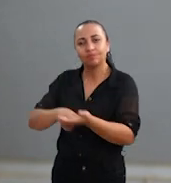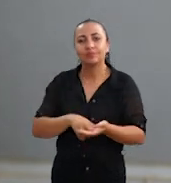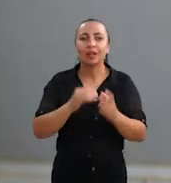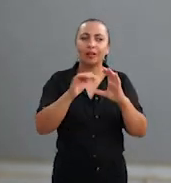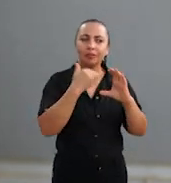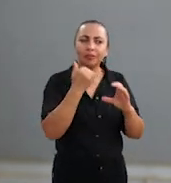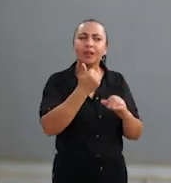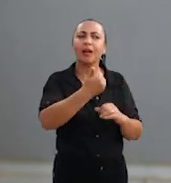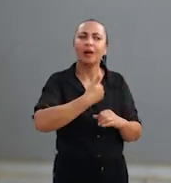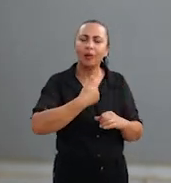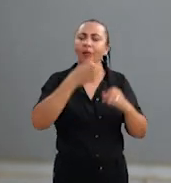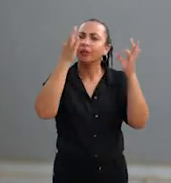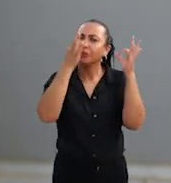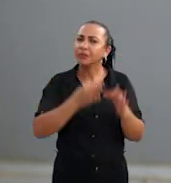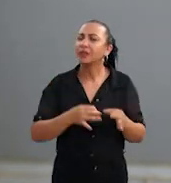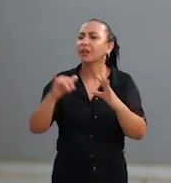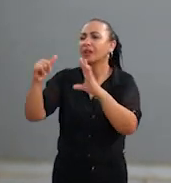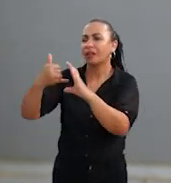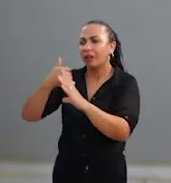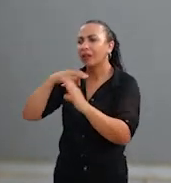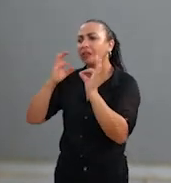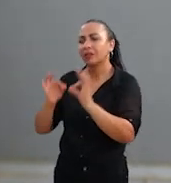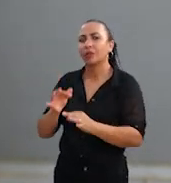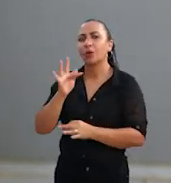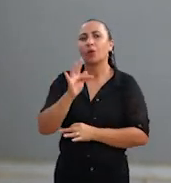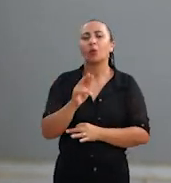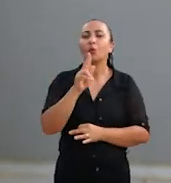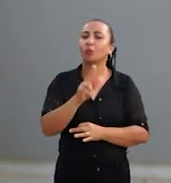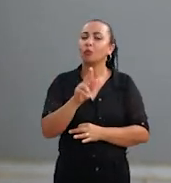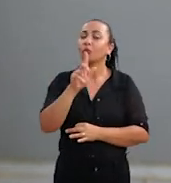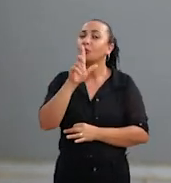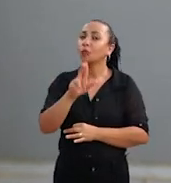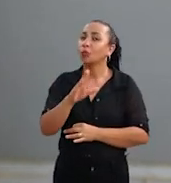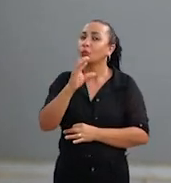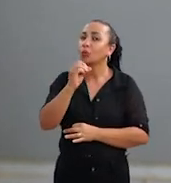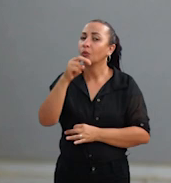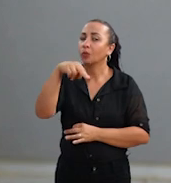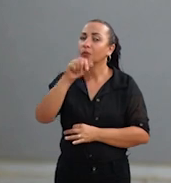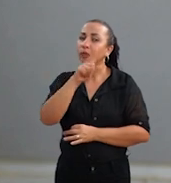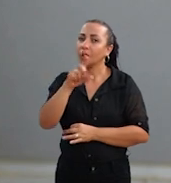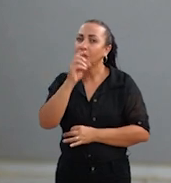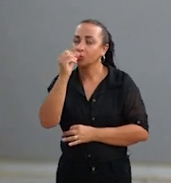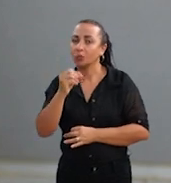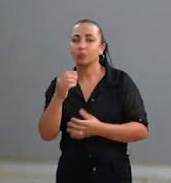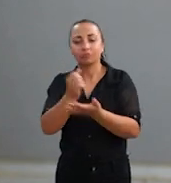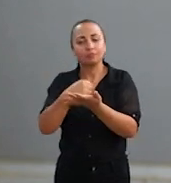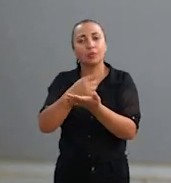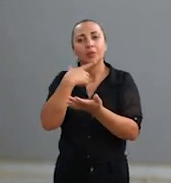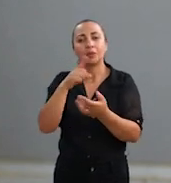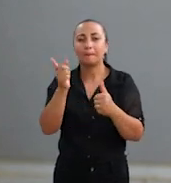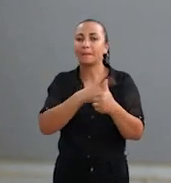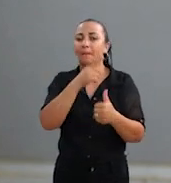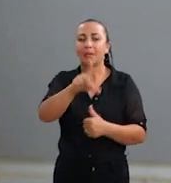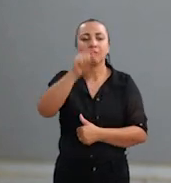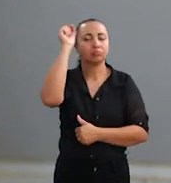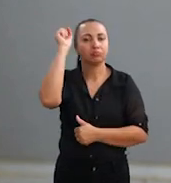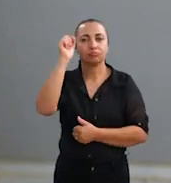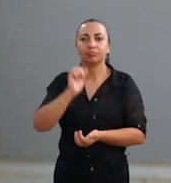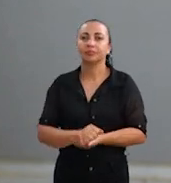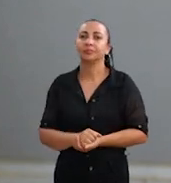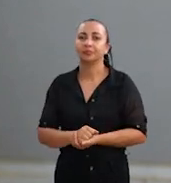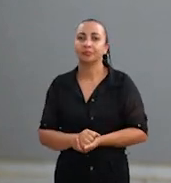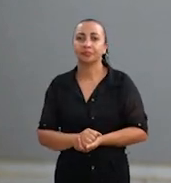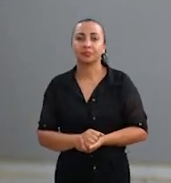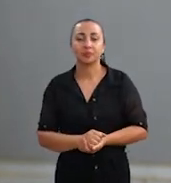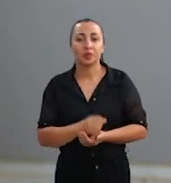em alguns desses países, o fluconazol está sendo a droga de primeira escolha. Né? E para surpresa minha,